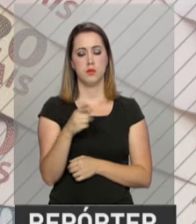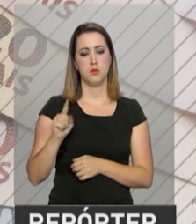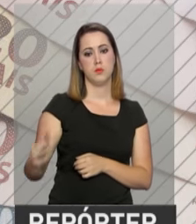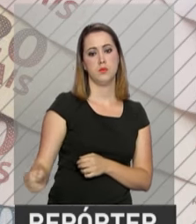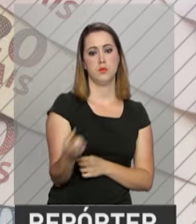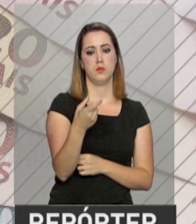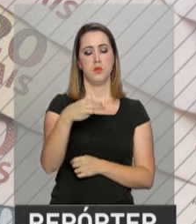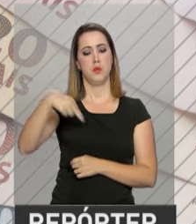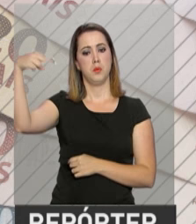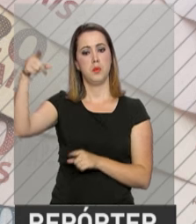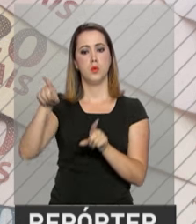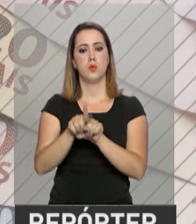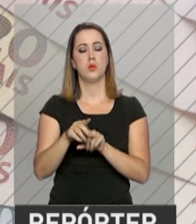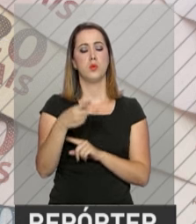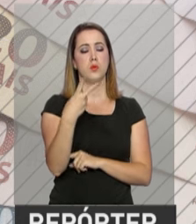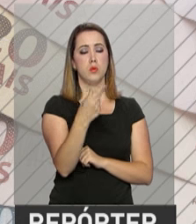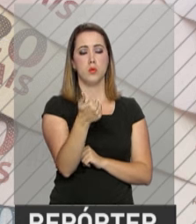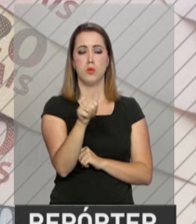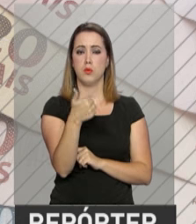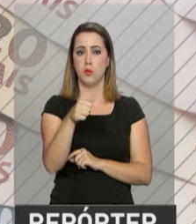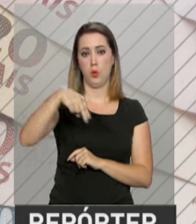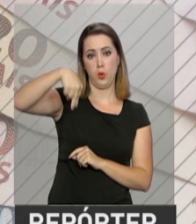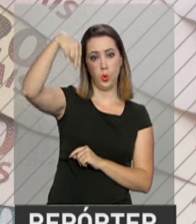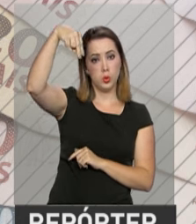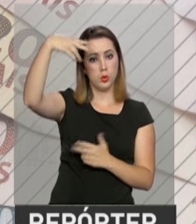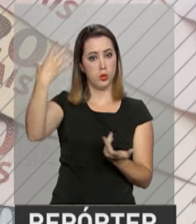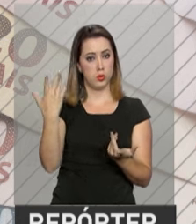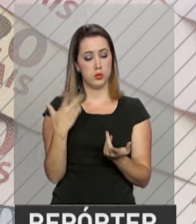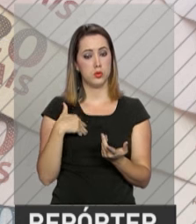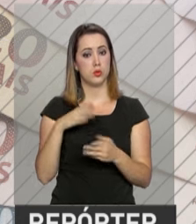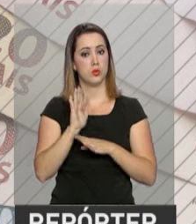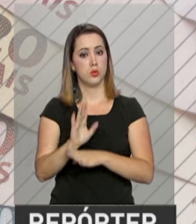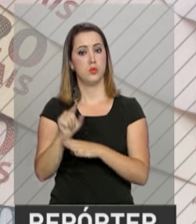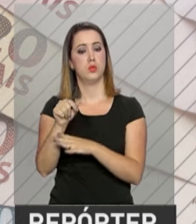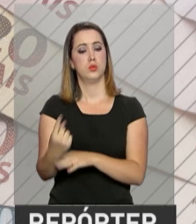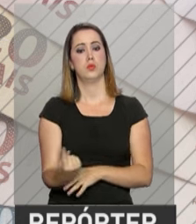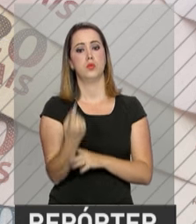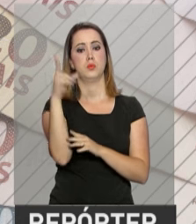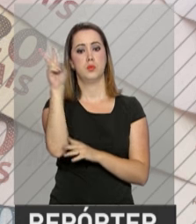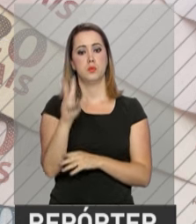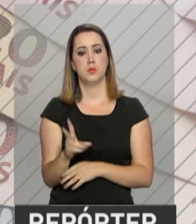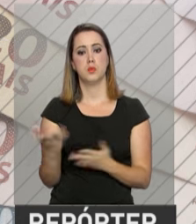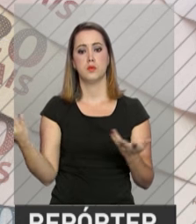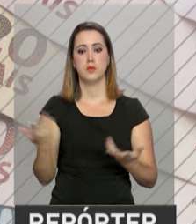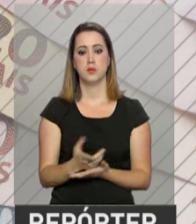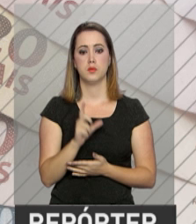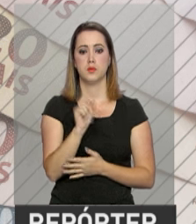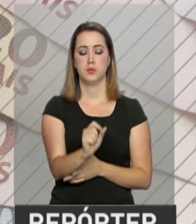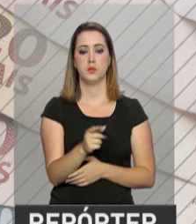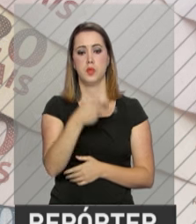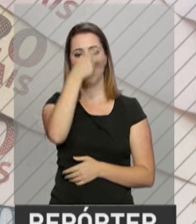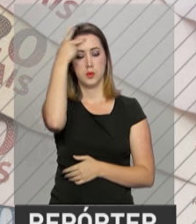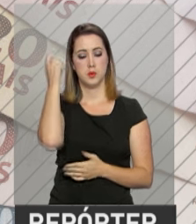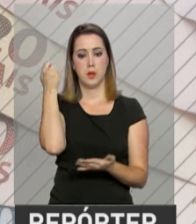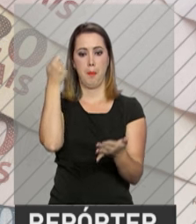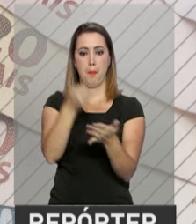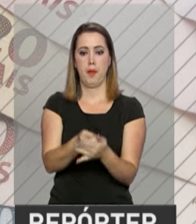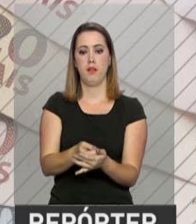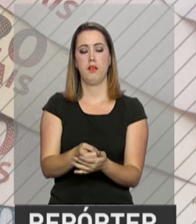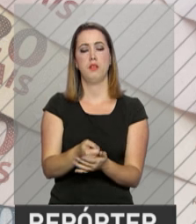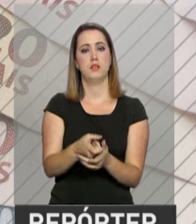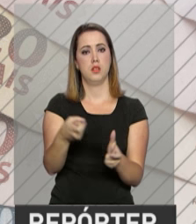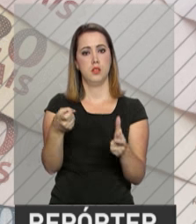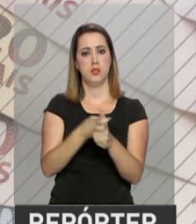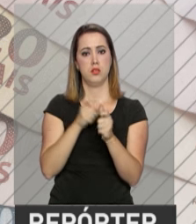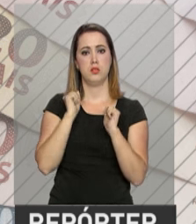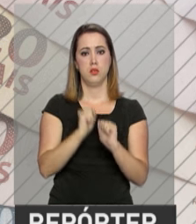Nordeste e 211.000 na região norte beneficiada pela primeira vez com a medida e quem quiser quitar as dívidas